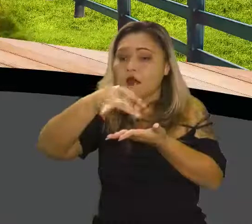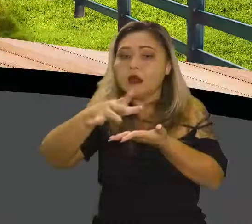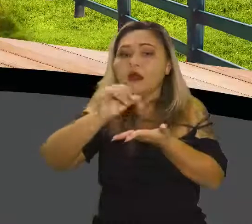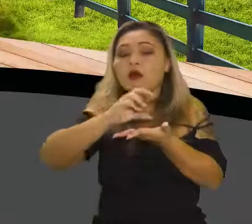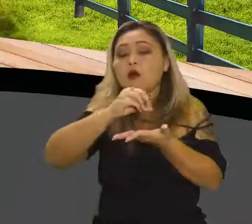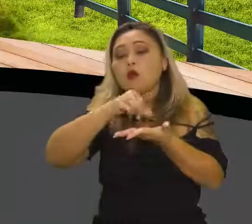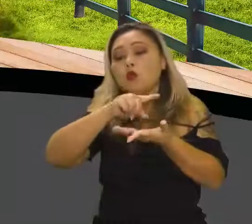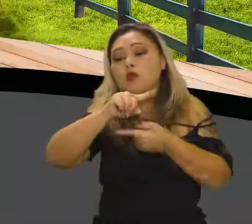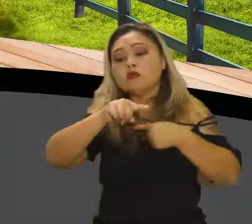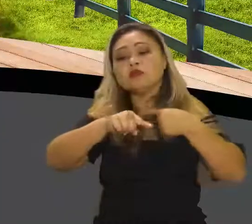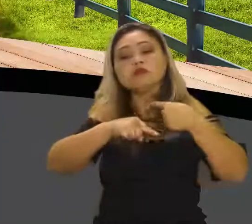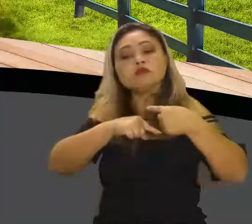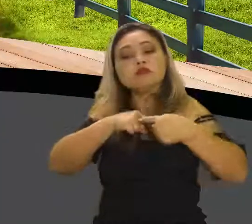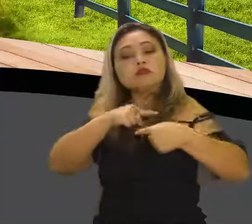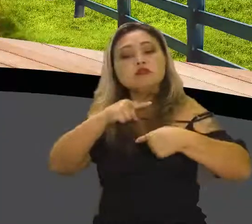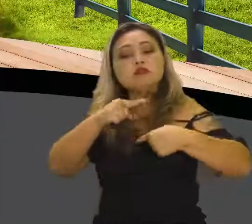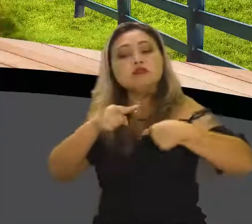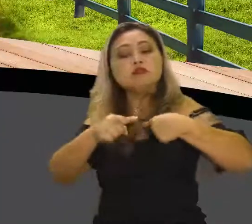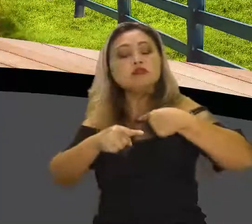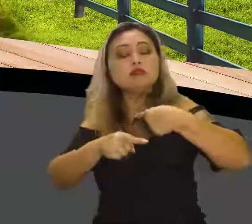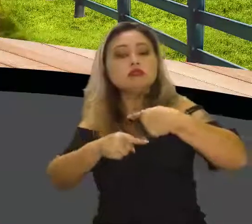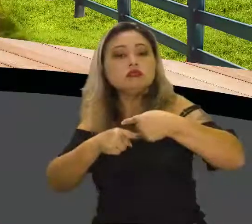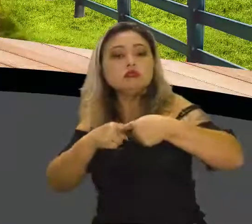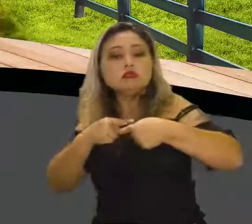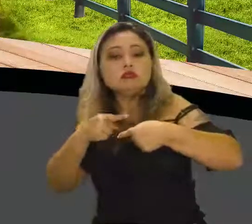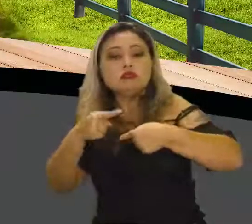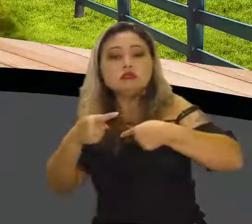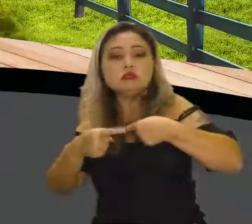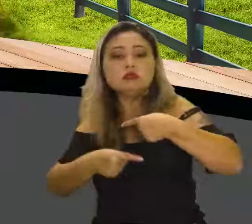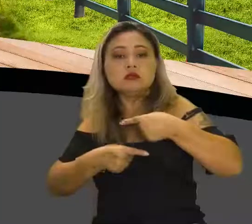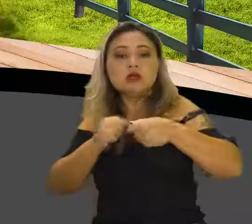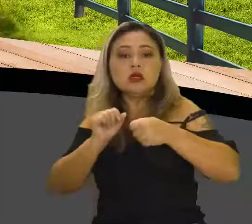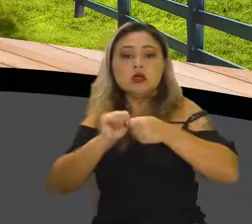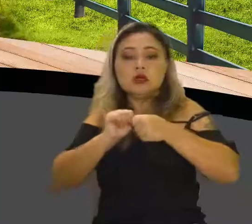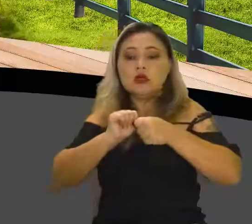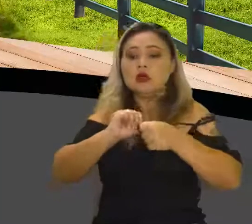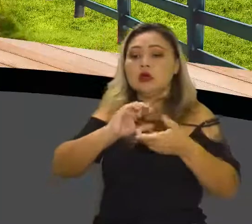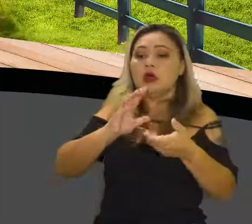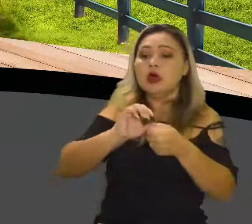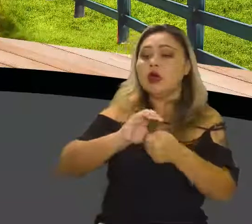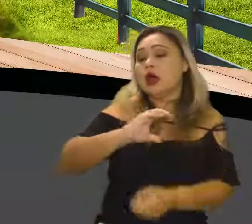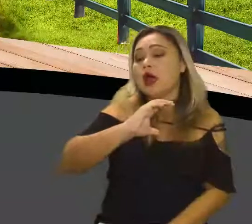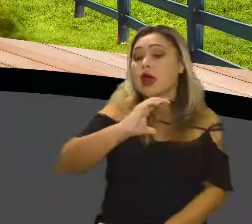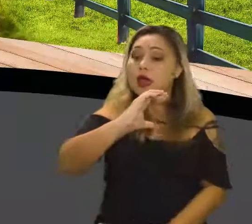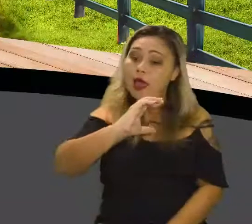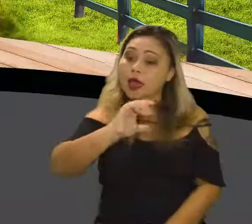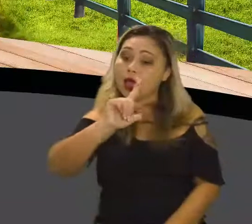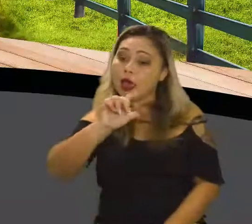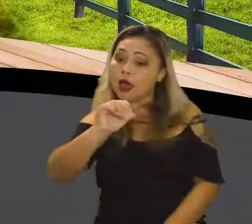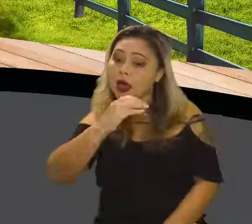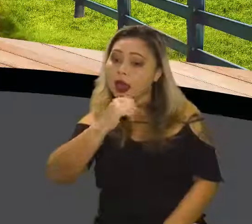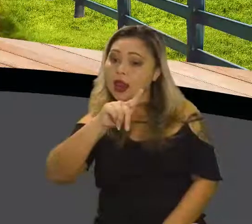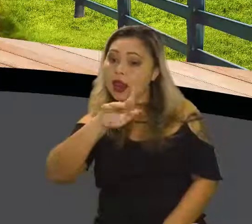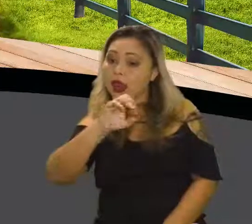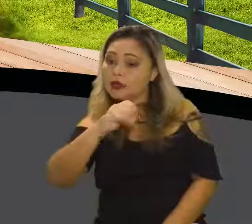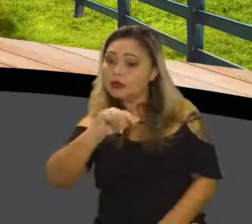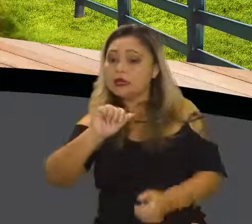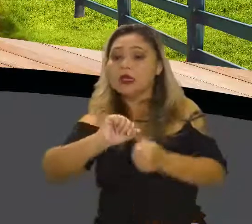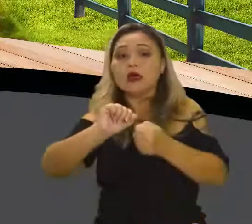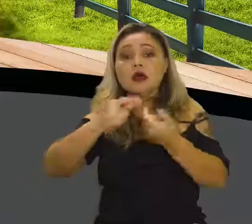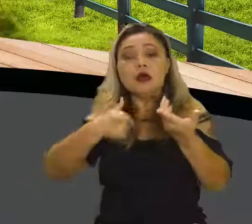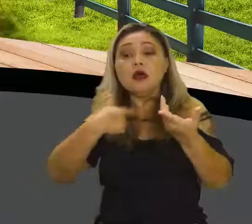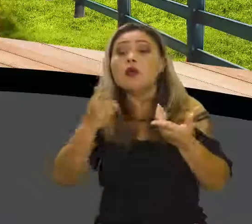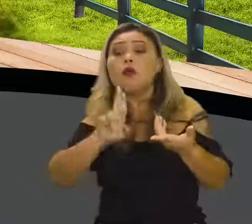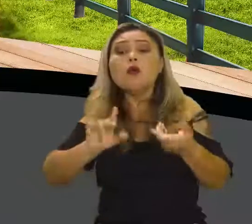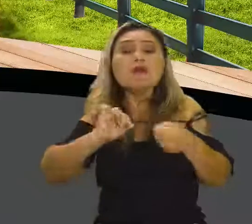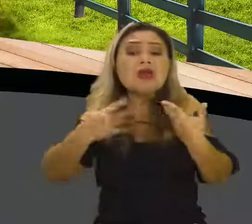ovo vai passando pelo oviduto, girando. Aquilo é chamado de chalazas ou calazas. Serve para quê? Para manter